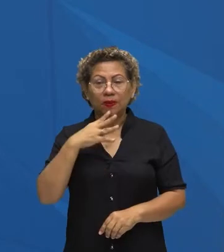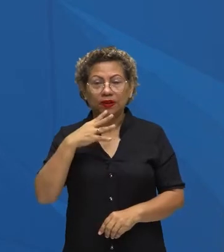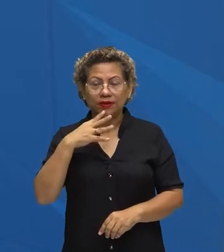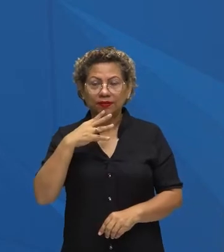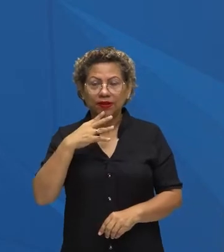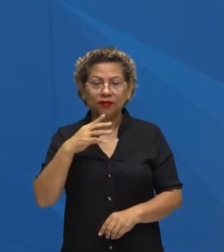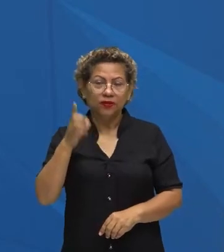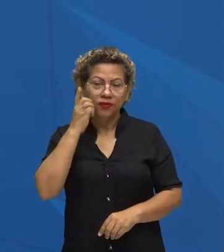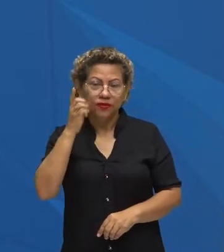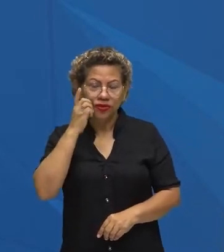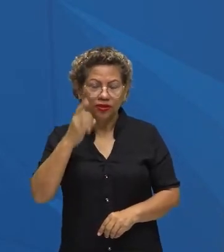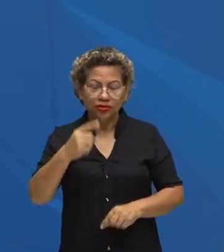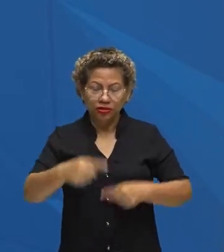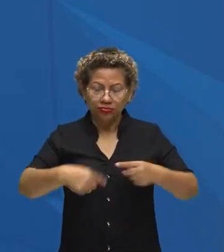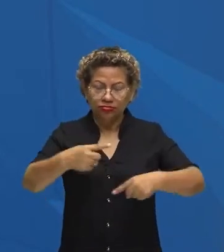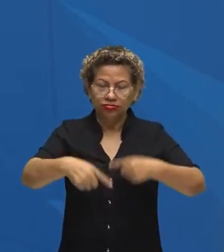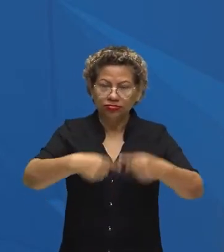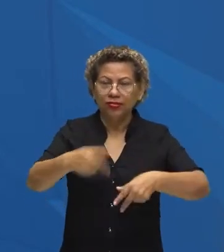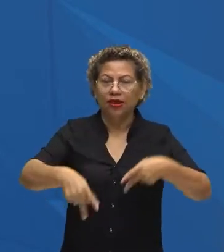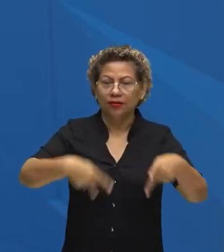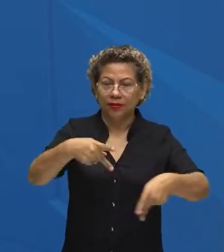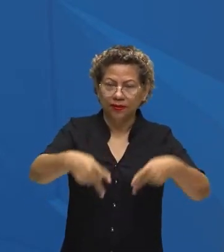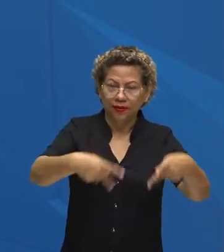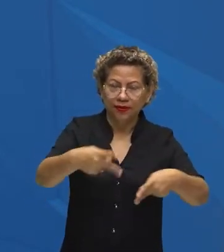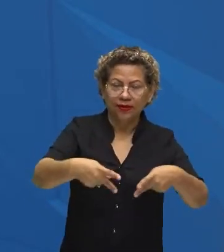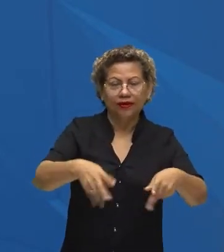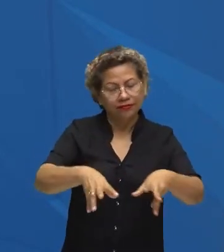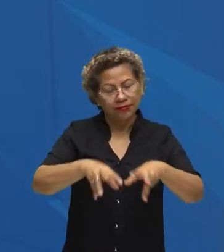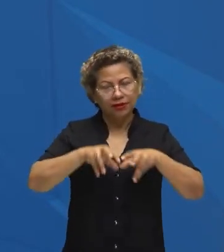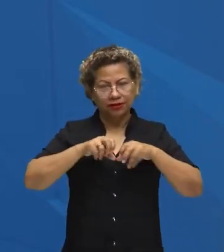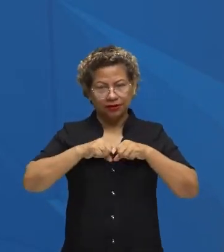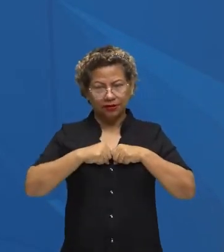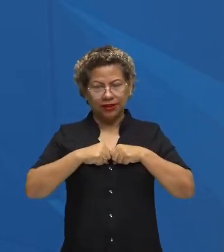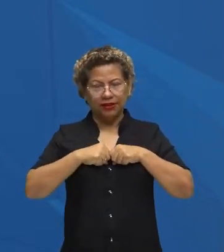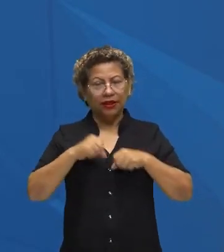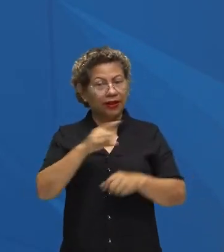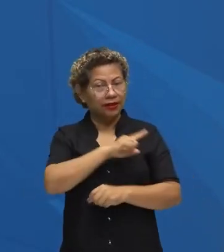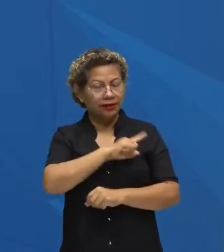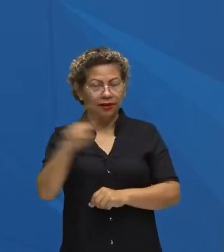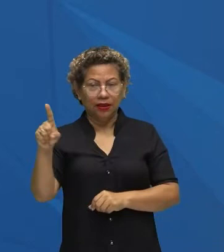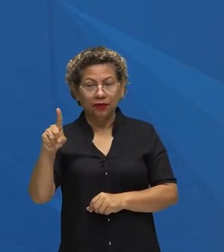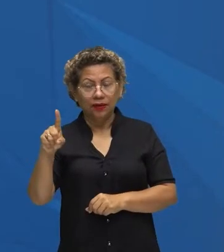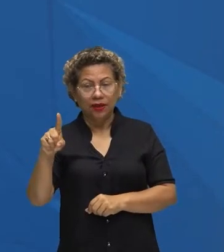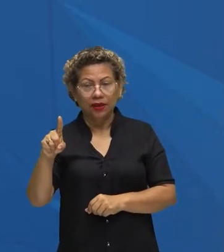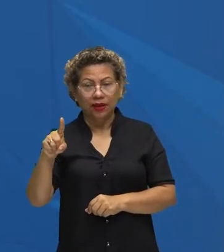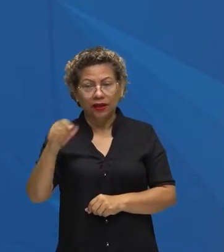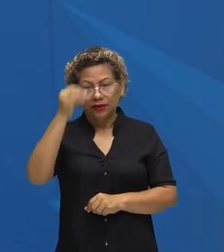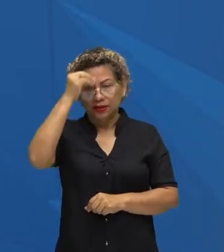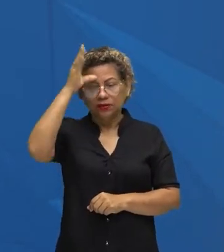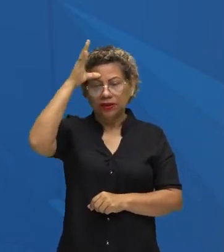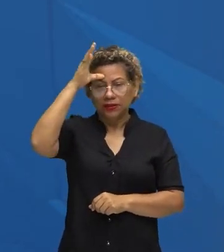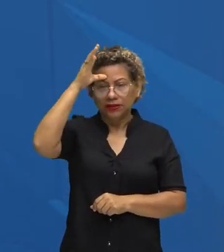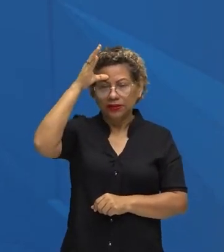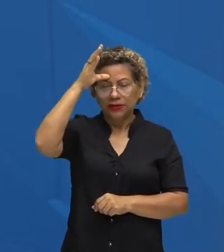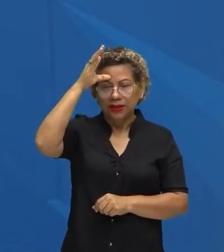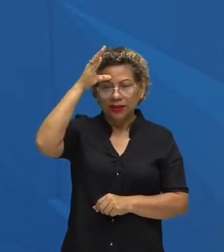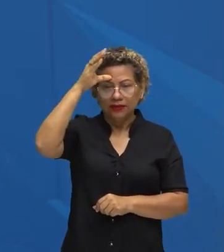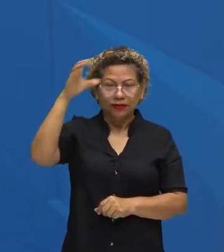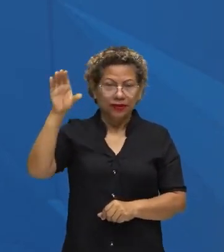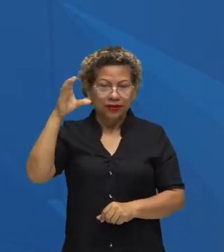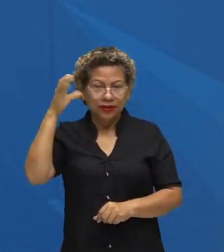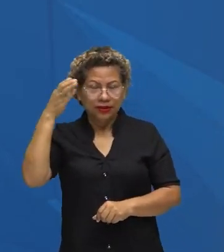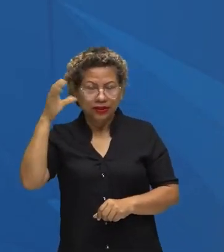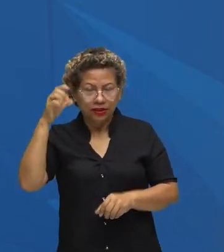que foi aprendida. Ela não é uma sabedoria, um conhecimento científico, mas ela traz ali o valor, né, de onde ele está